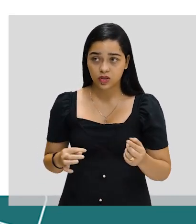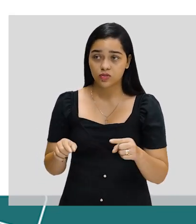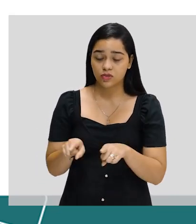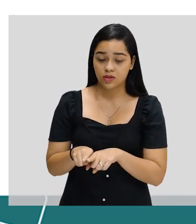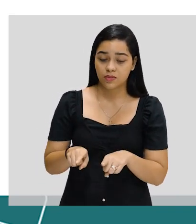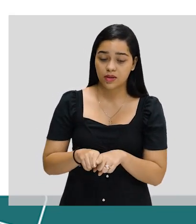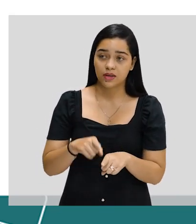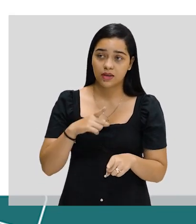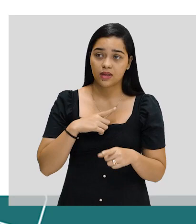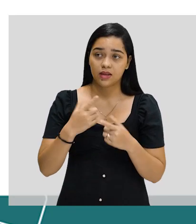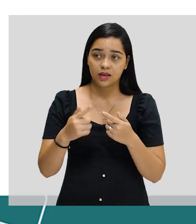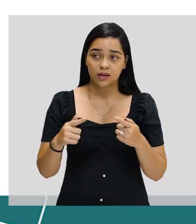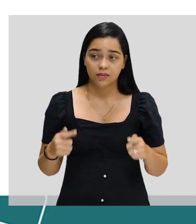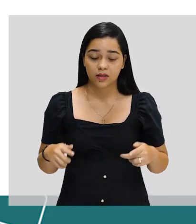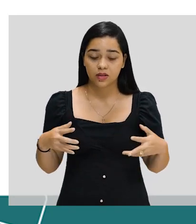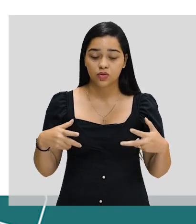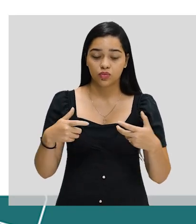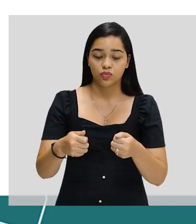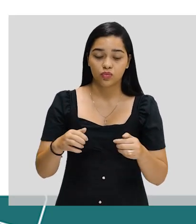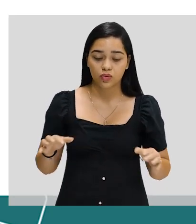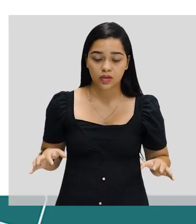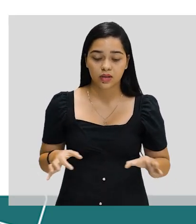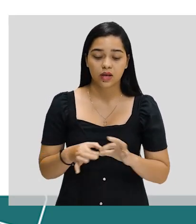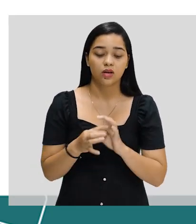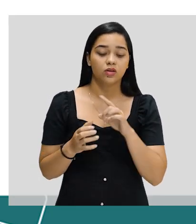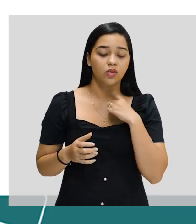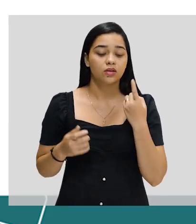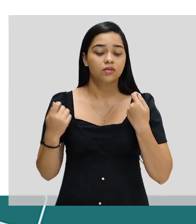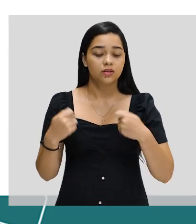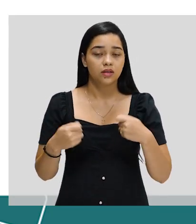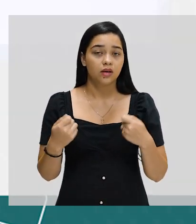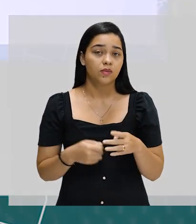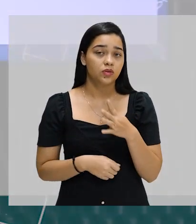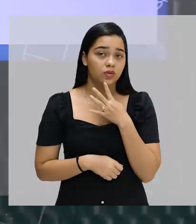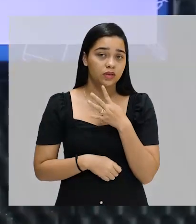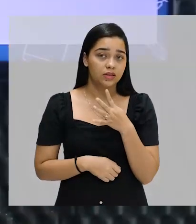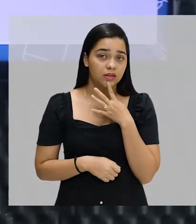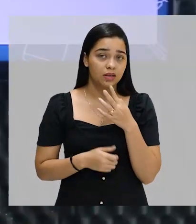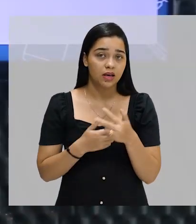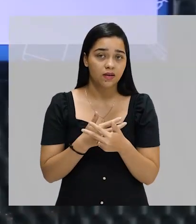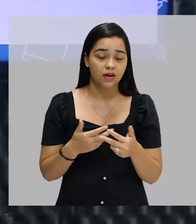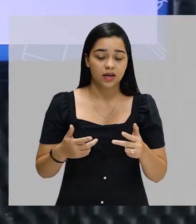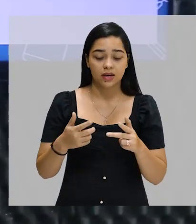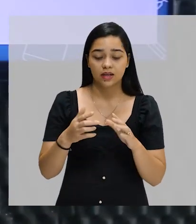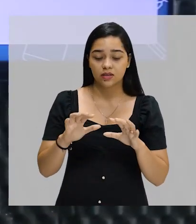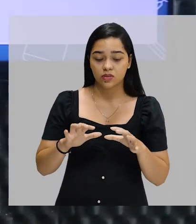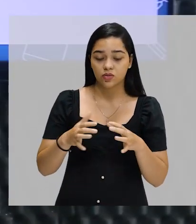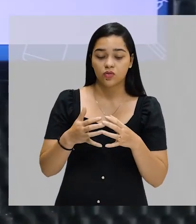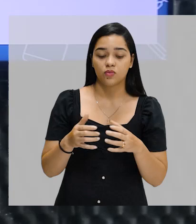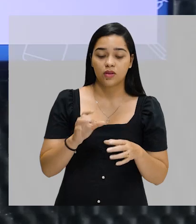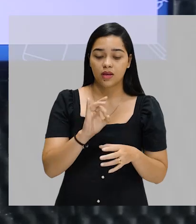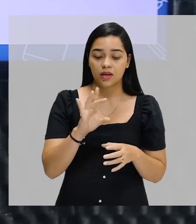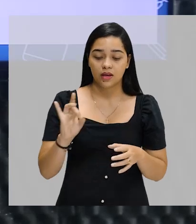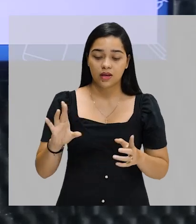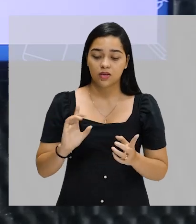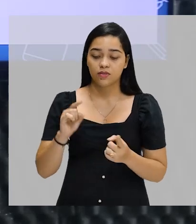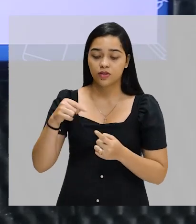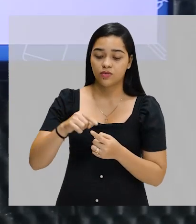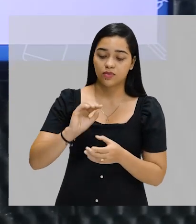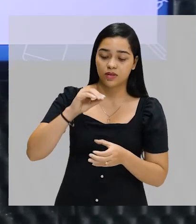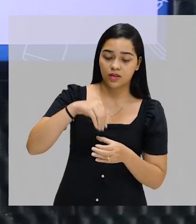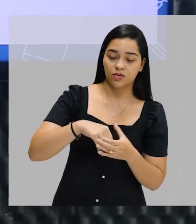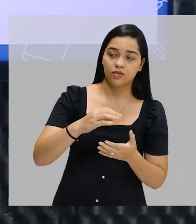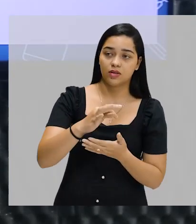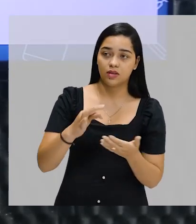por causa da gramática. Está tudo intrínseco. Precisamos conhecer as classes, saber a funcionalidade de cada uma dentro de